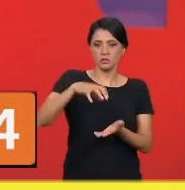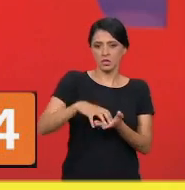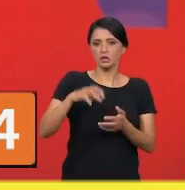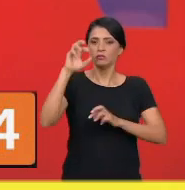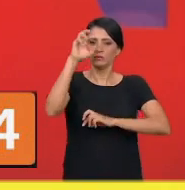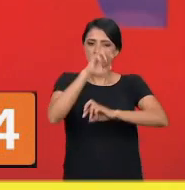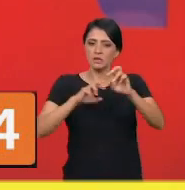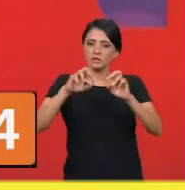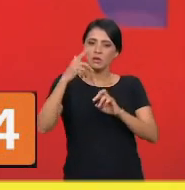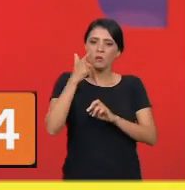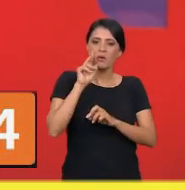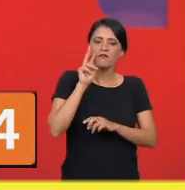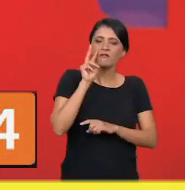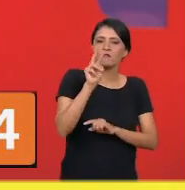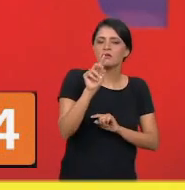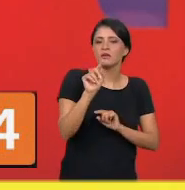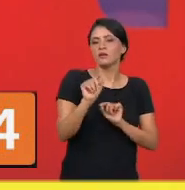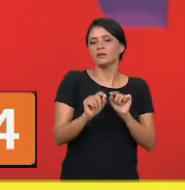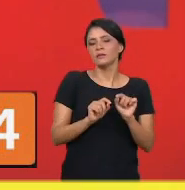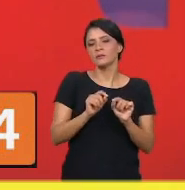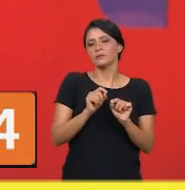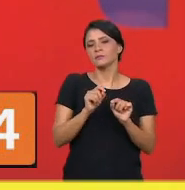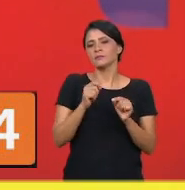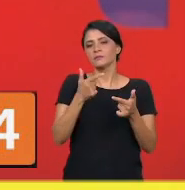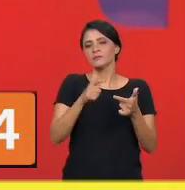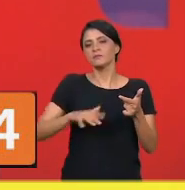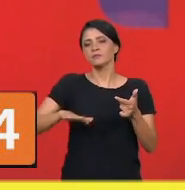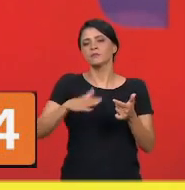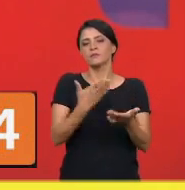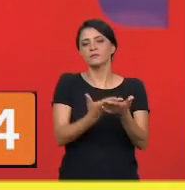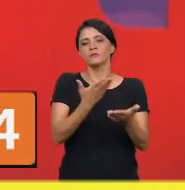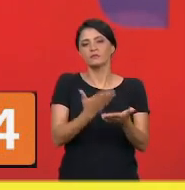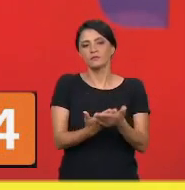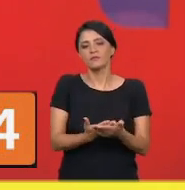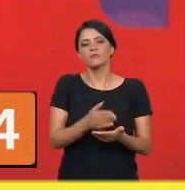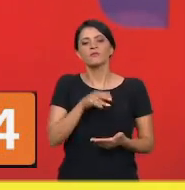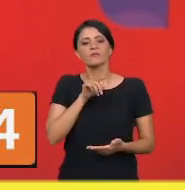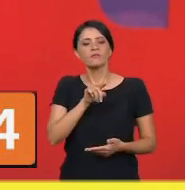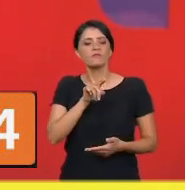tem para observar, inclusive, no seu campo de estudo, essa